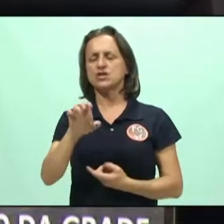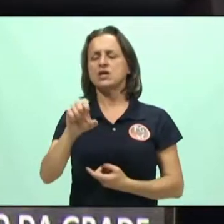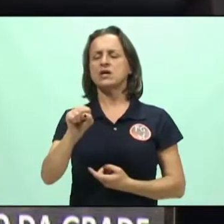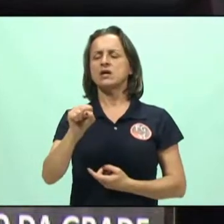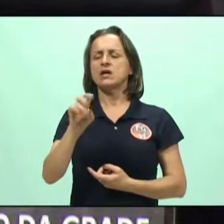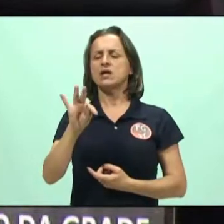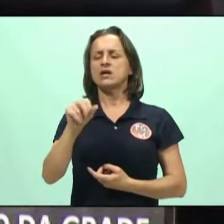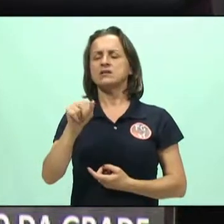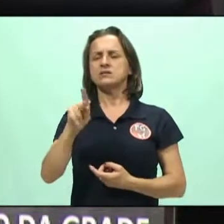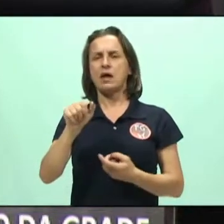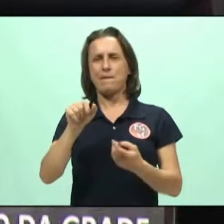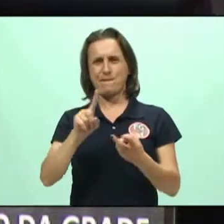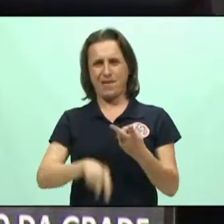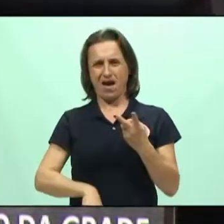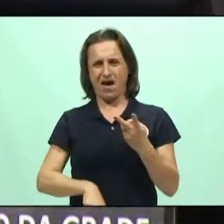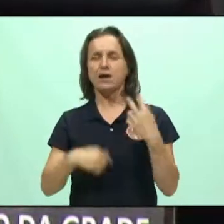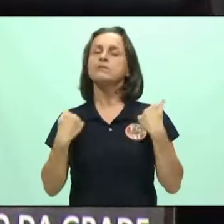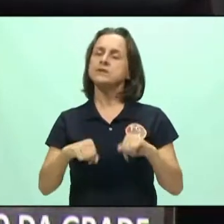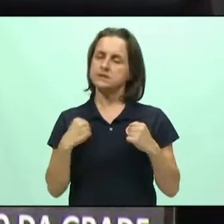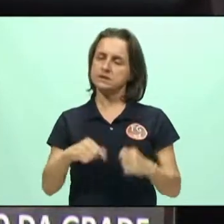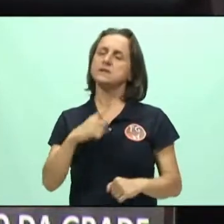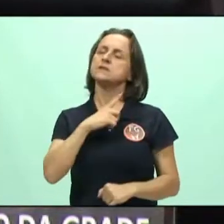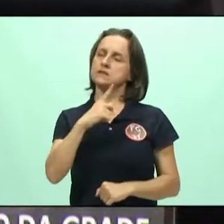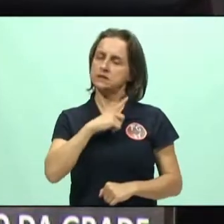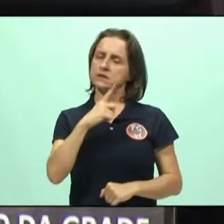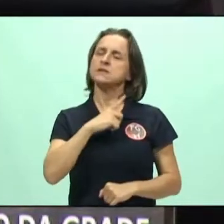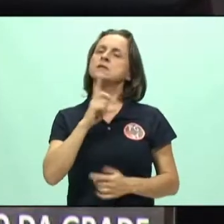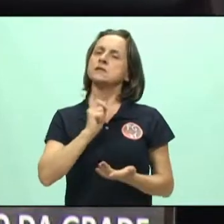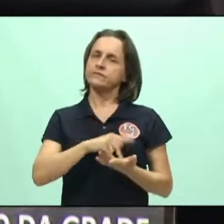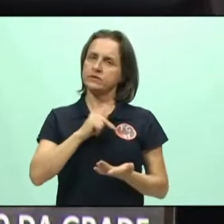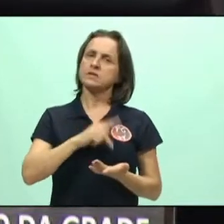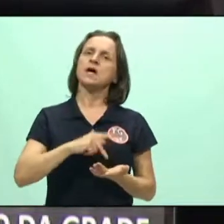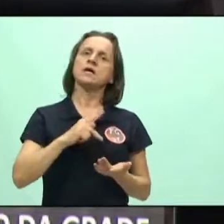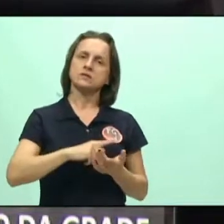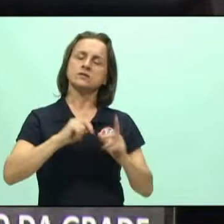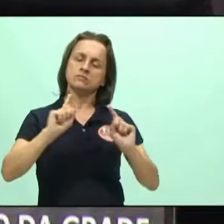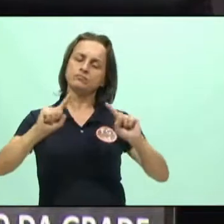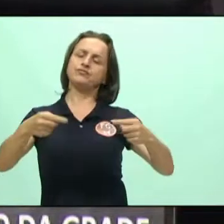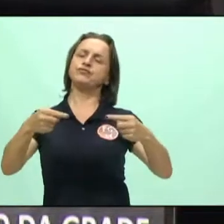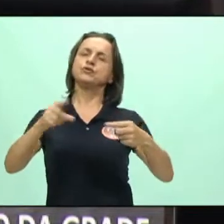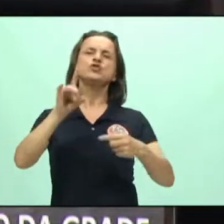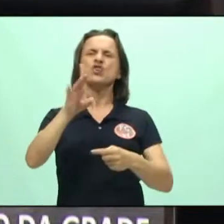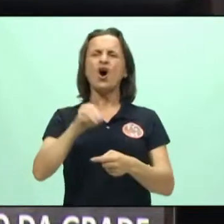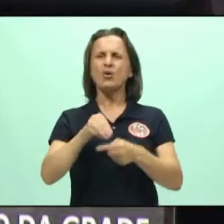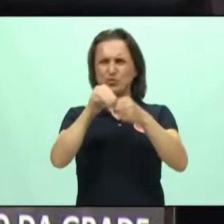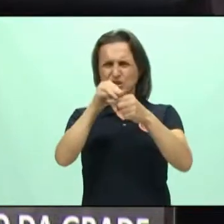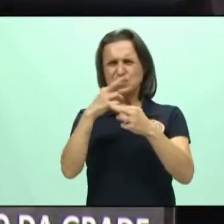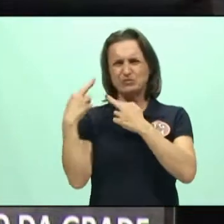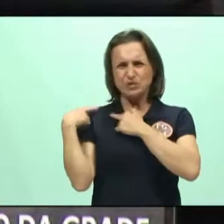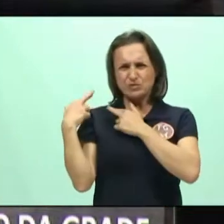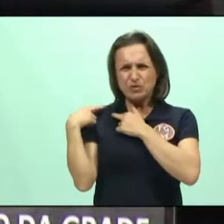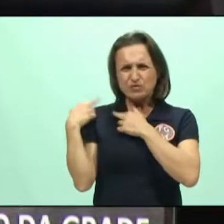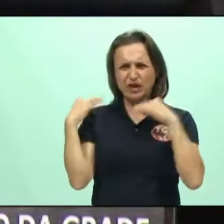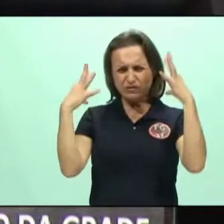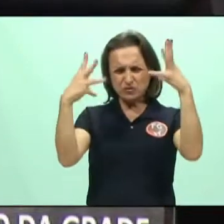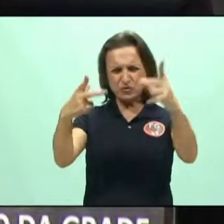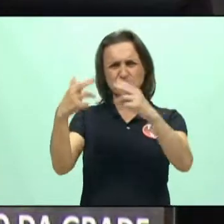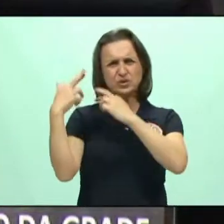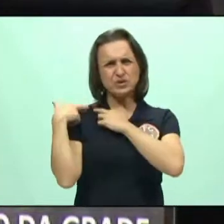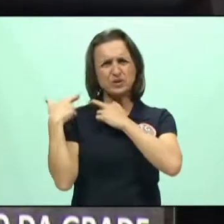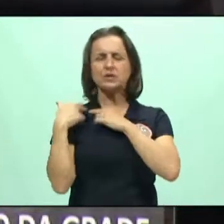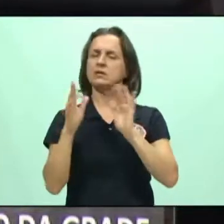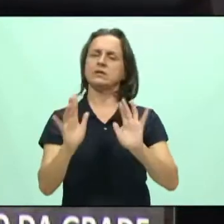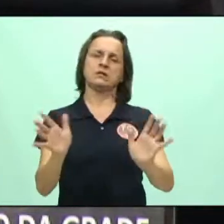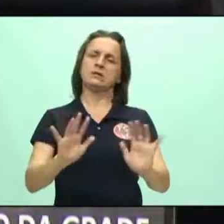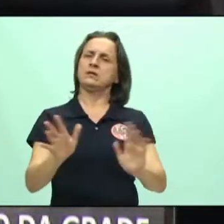tem que ter realmente a contrapartida admissível realmente só o município arcar com toda a responsabilidade seja